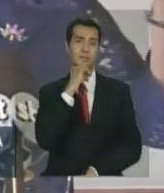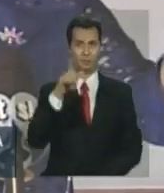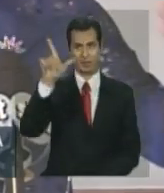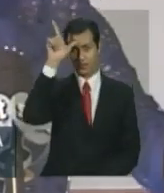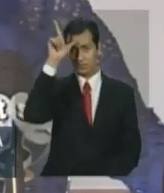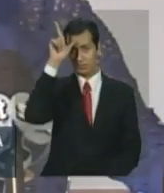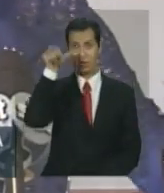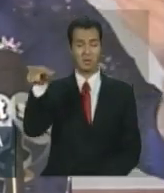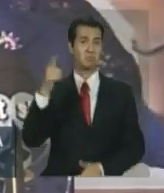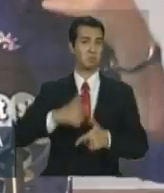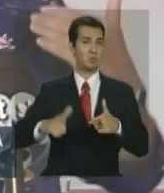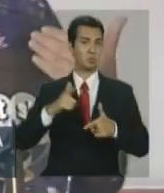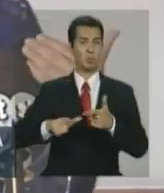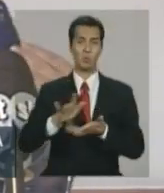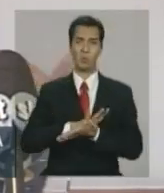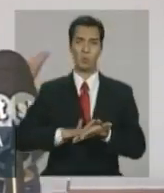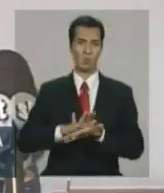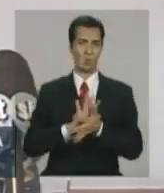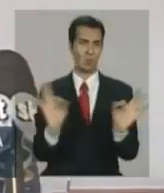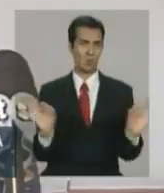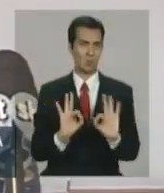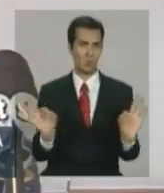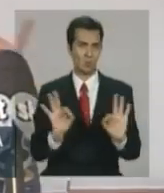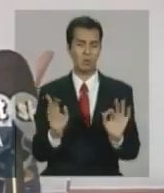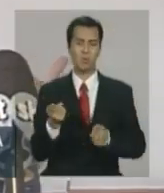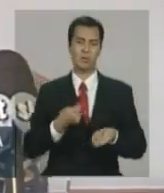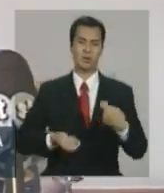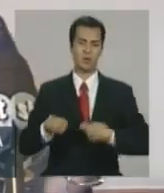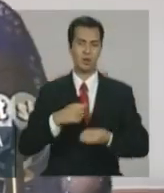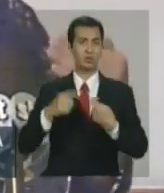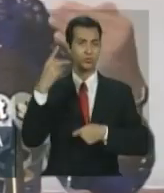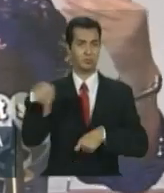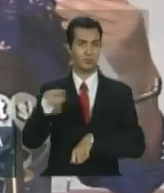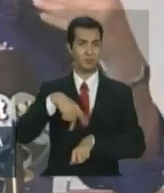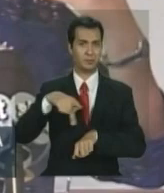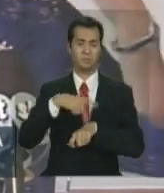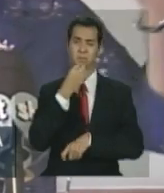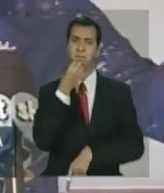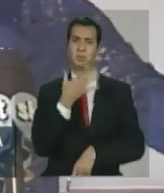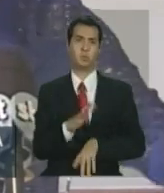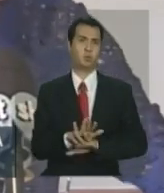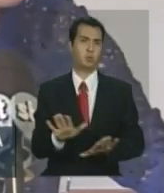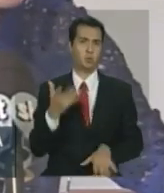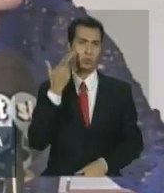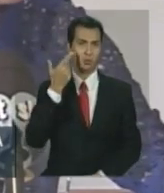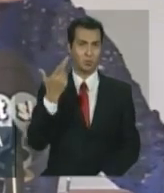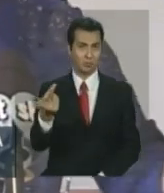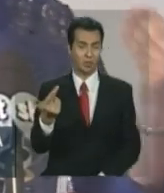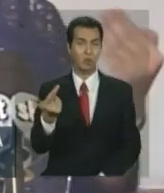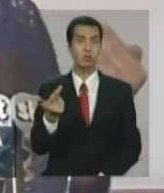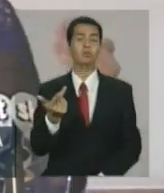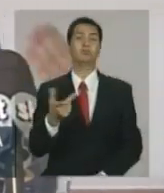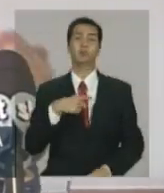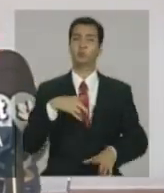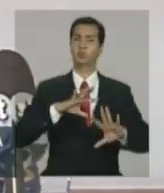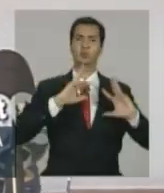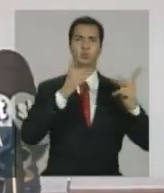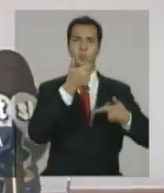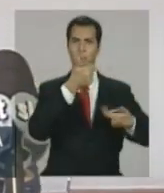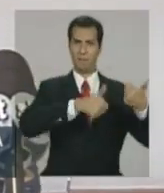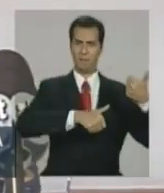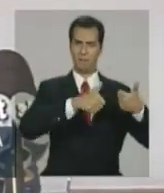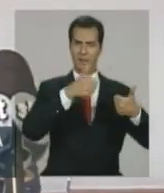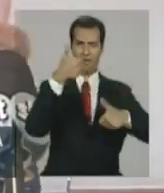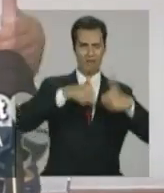não corre risco do ponto de vista dos mercados. Pelo contrário, a avaliação do mercado sobre a Alemanha é de